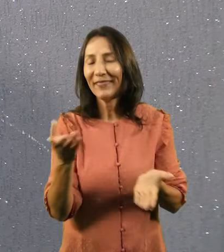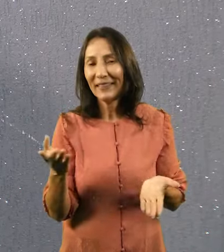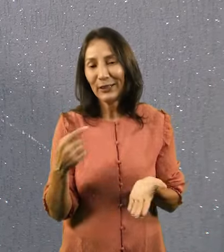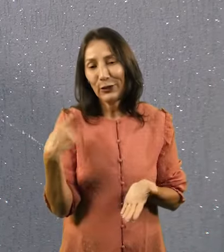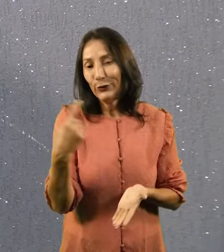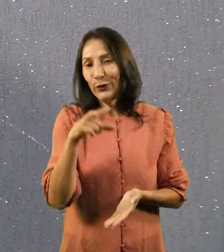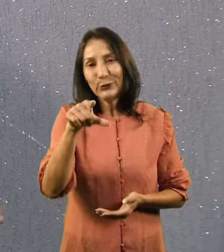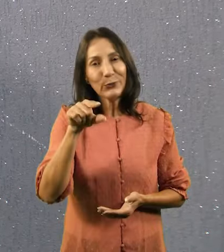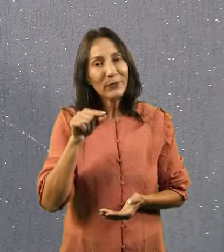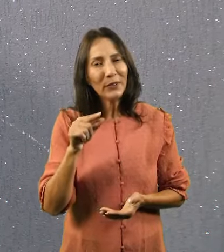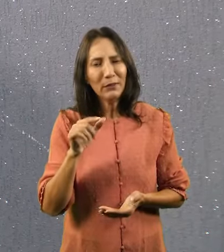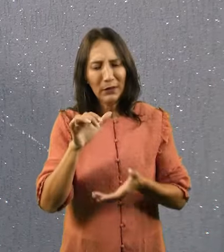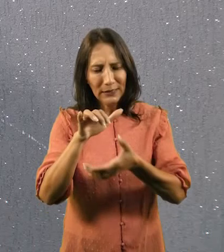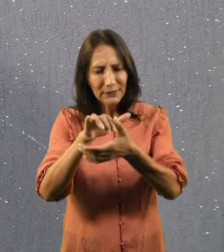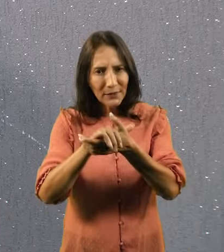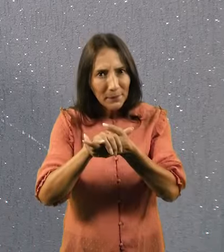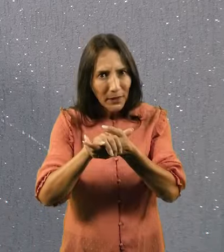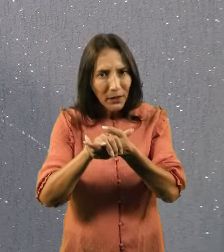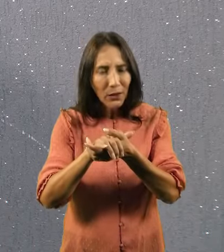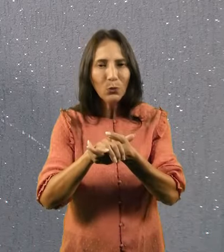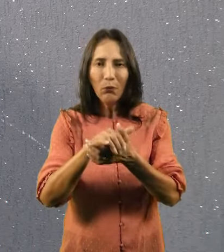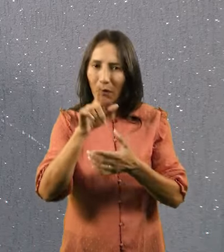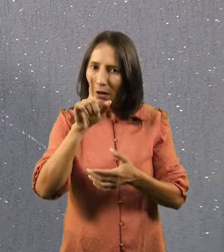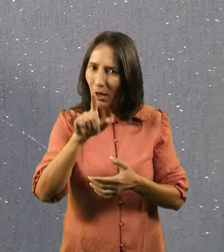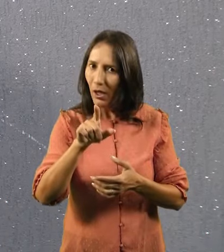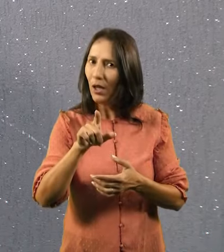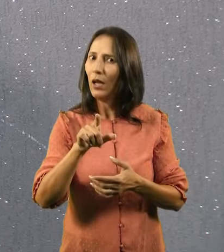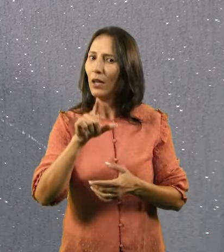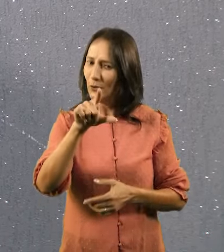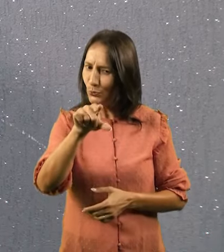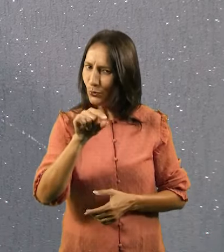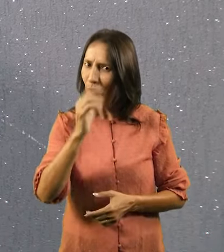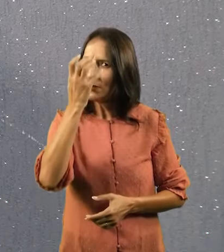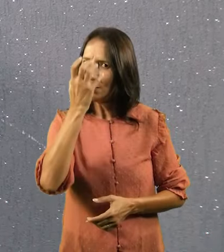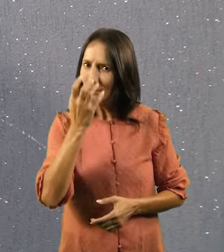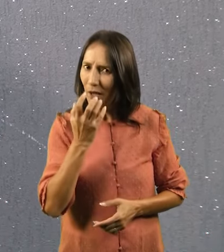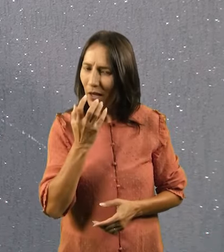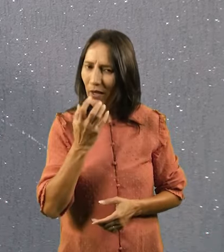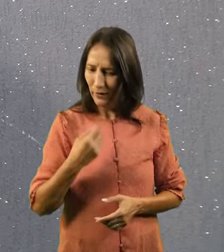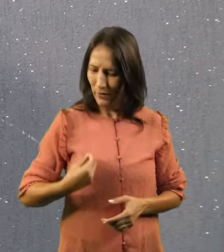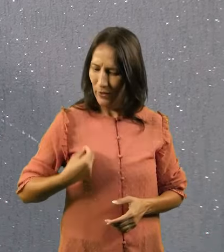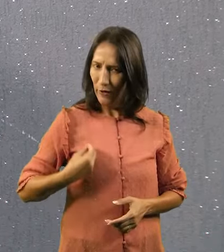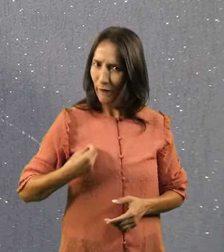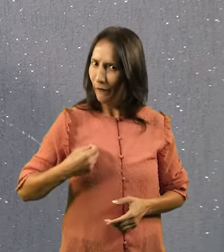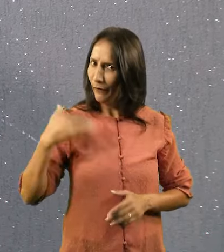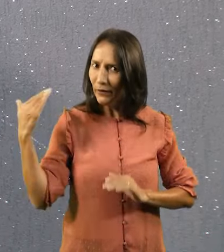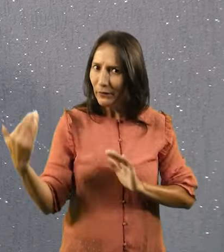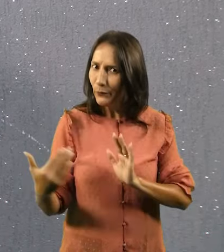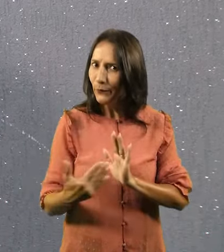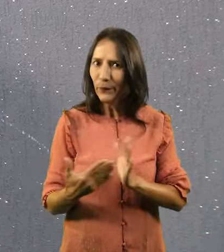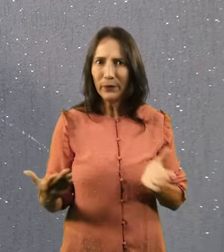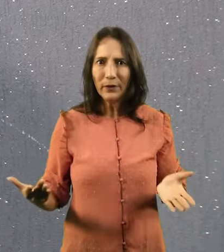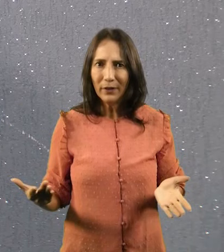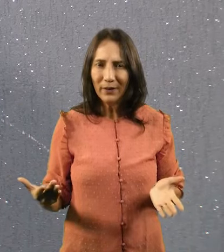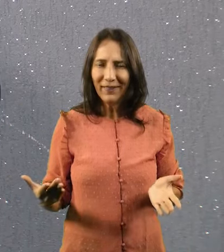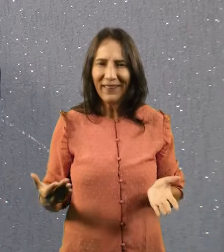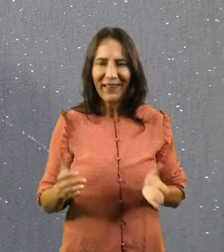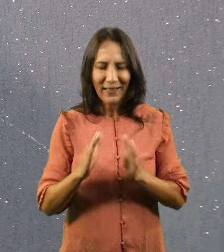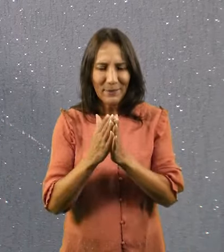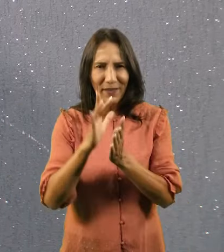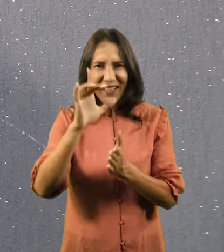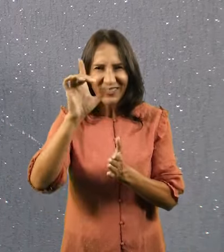decidimos. Casamento é uma decisão, casamento é algo muito sério, é para uma vida toda. A Bíblia diz que